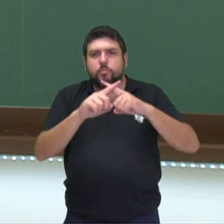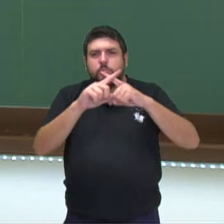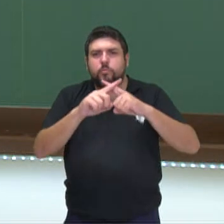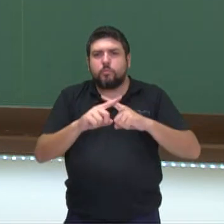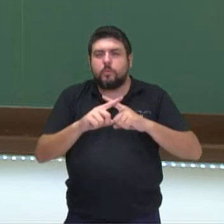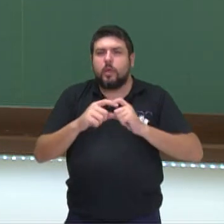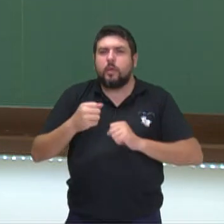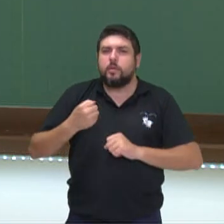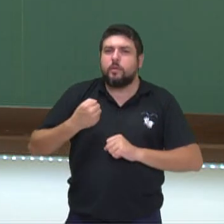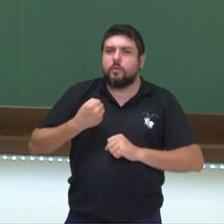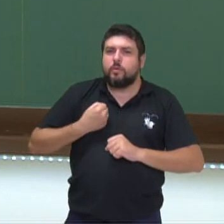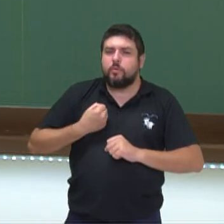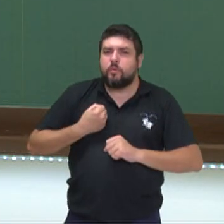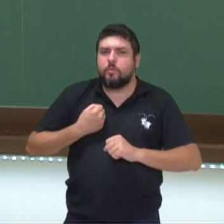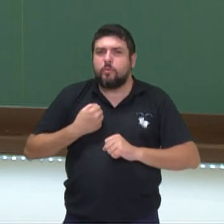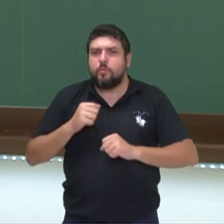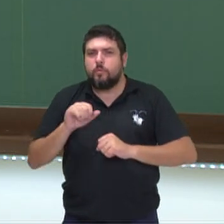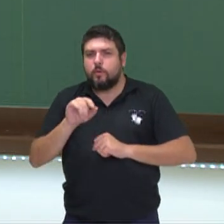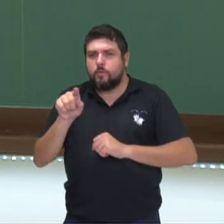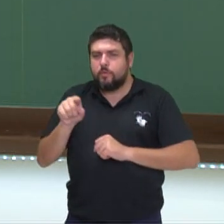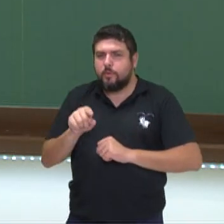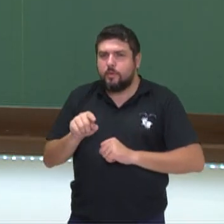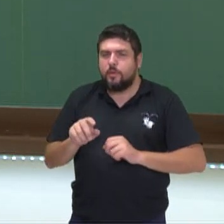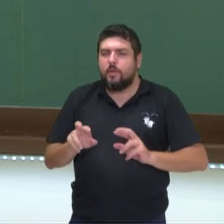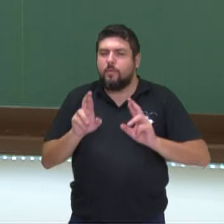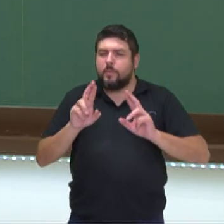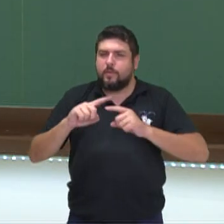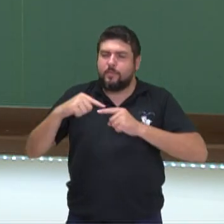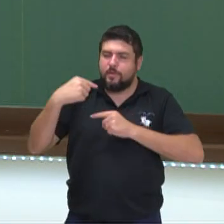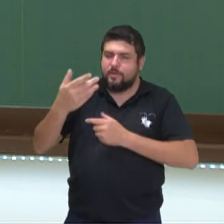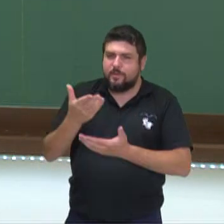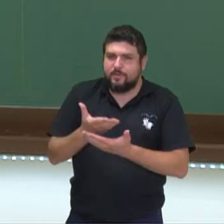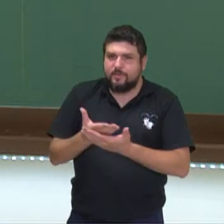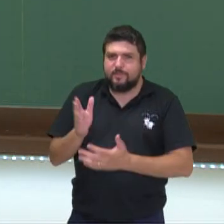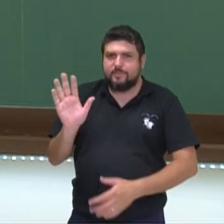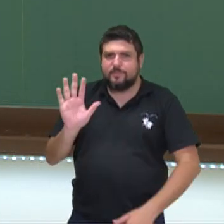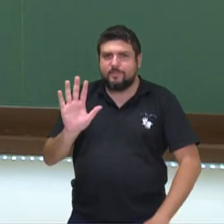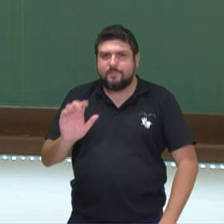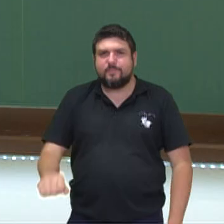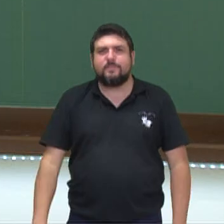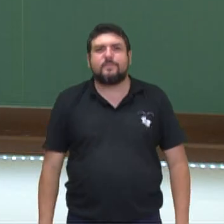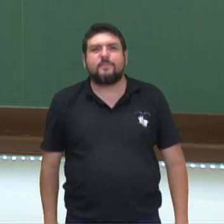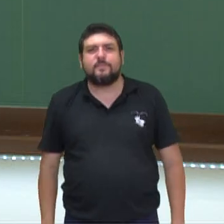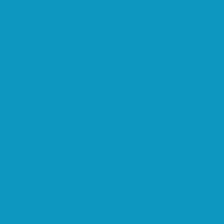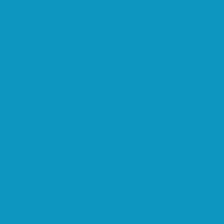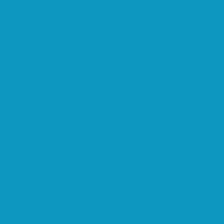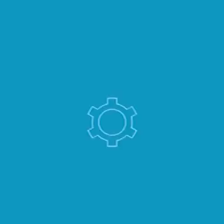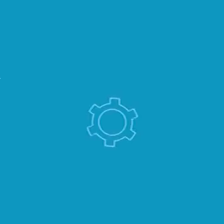inteiros. Então, eu espero vocês até a próxima aula. Tchau!